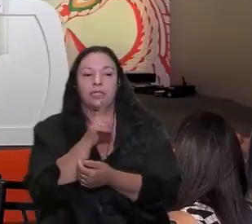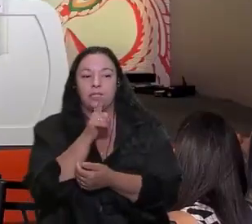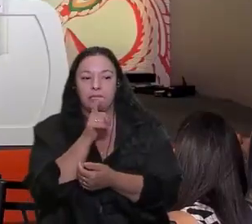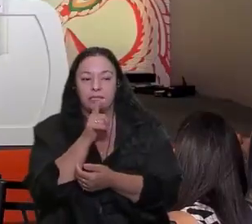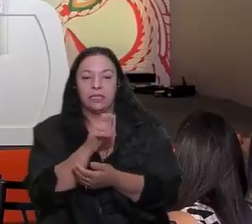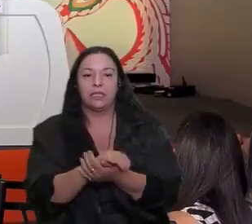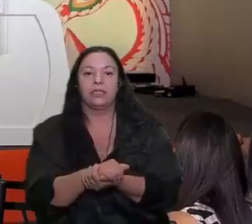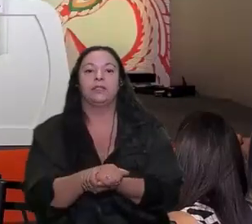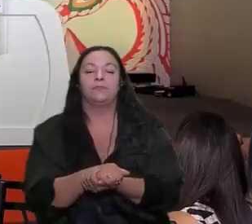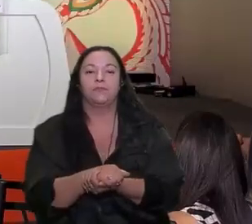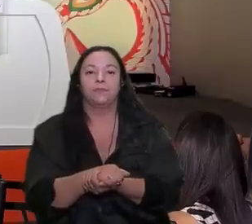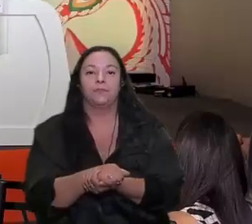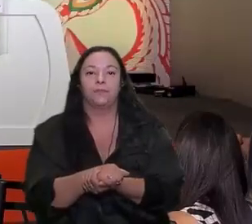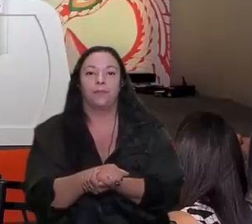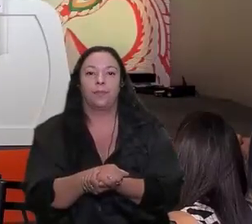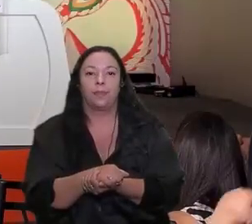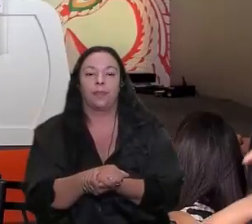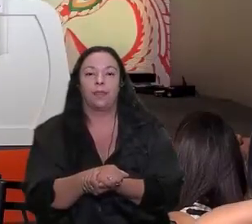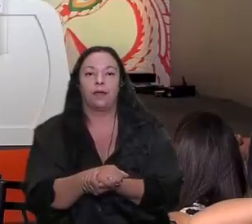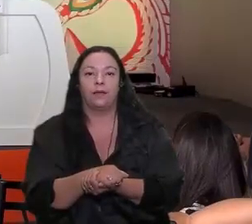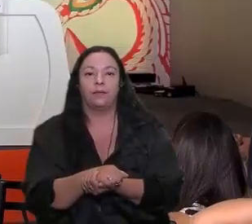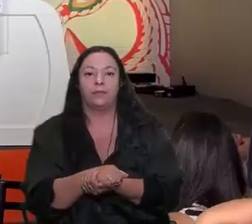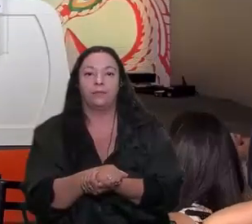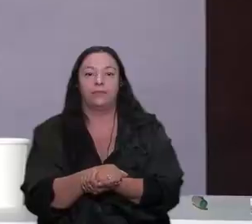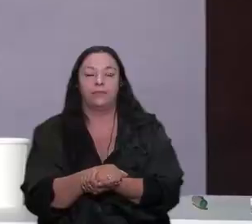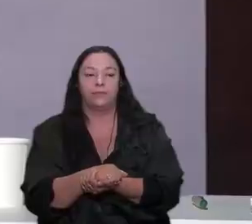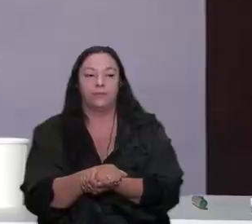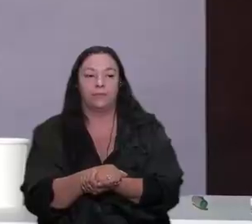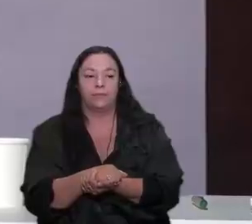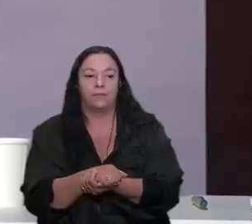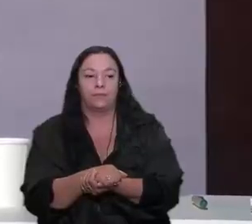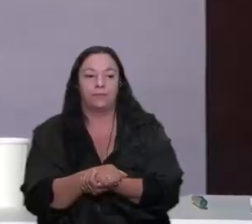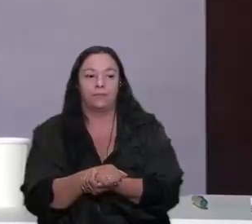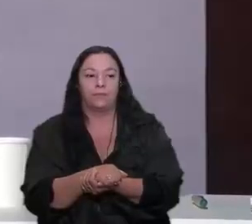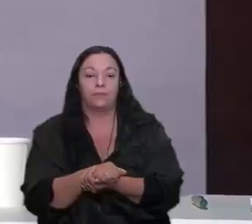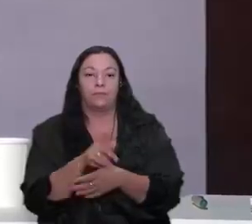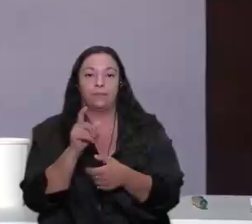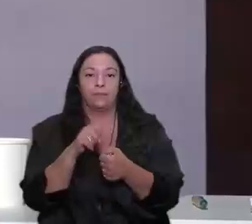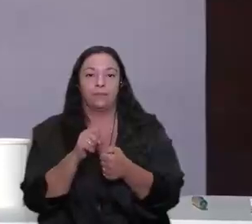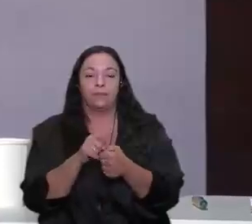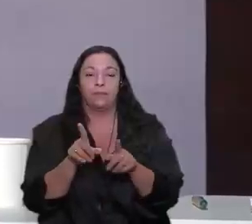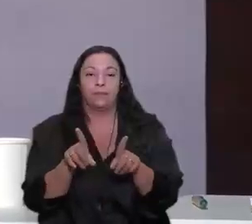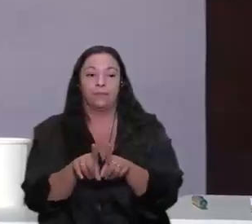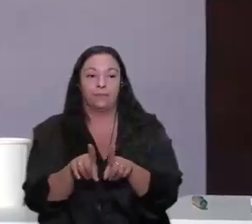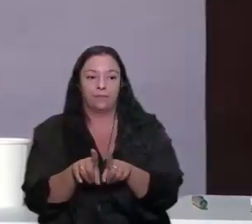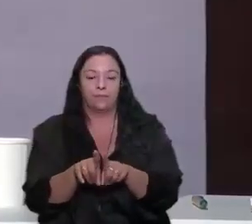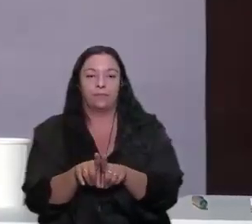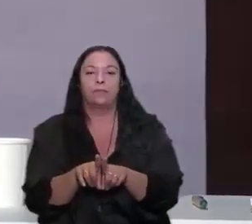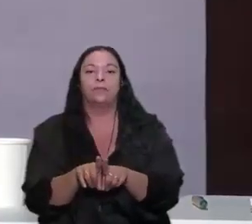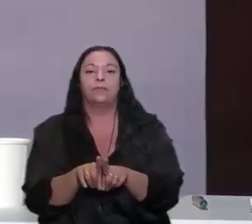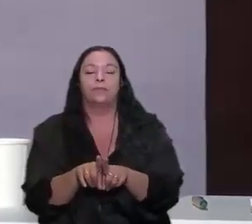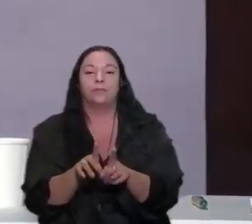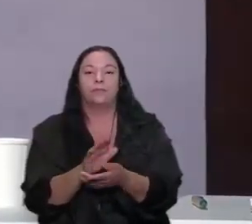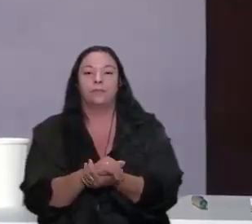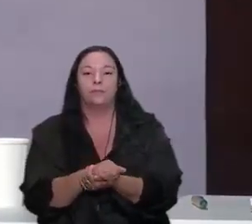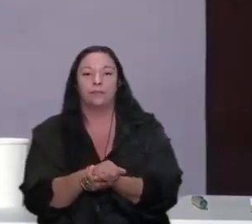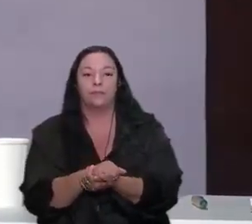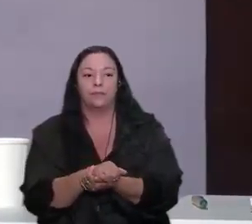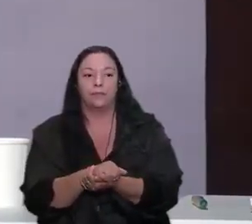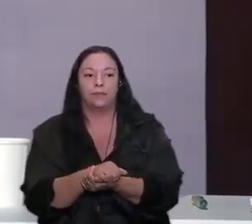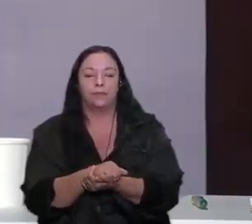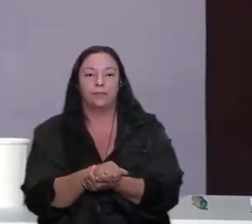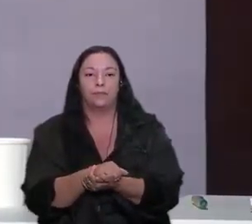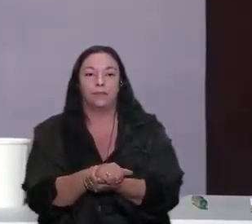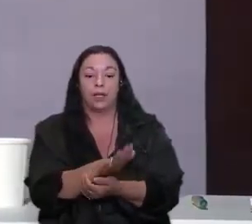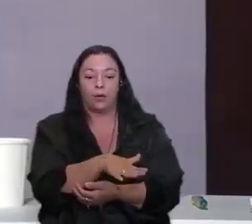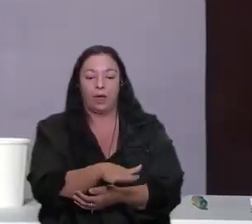lindo de recuperação de rios. Então, o ativismo ele é feito também nos bastidores e com